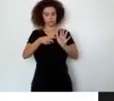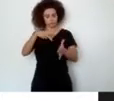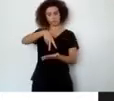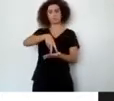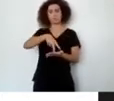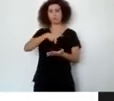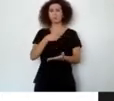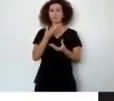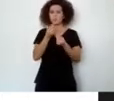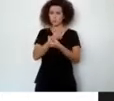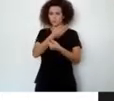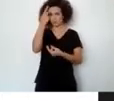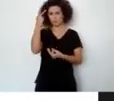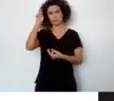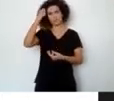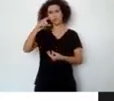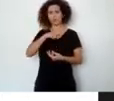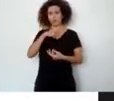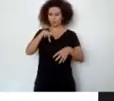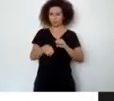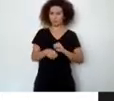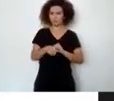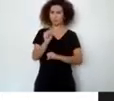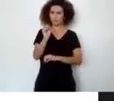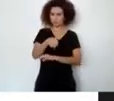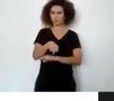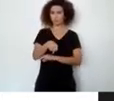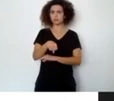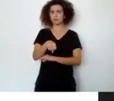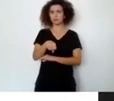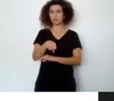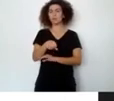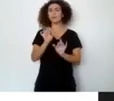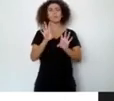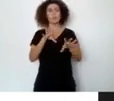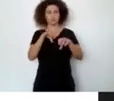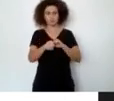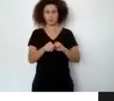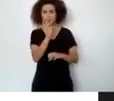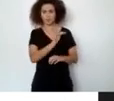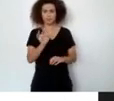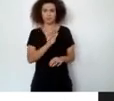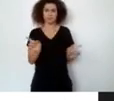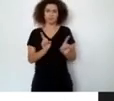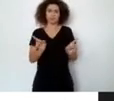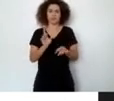negros que têm formação acadêmica. E, às vezes, não é nenhuma formação acadêmica, às vezes é uma